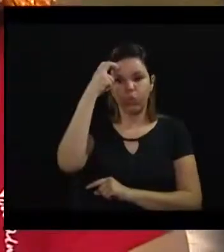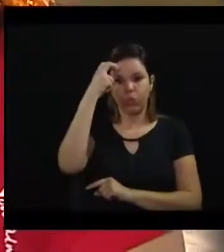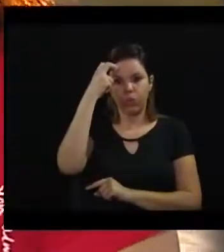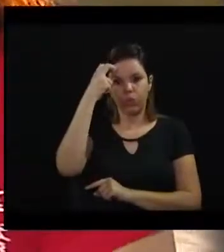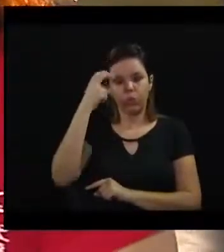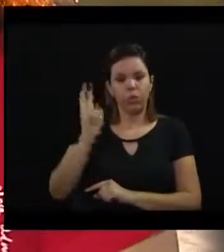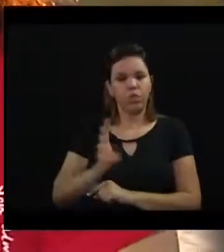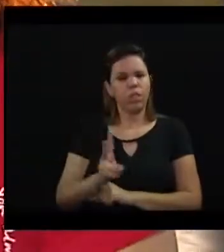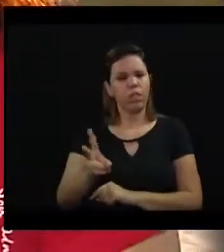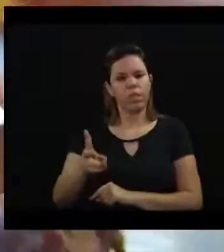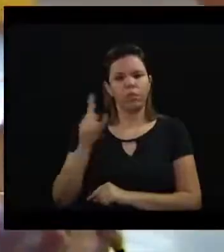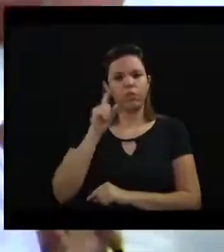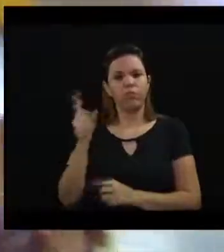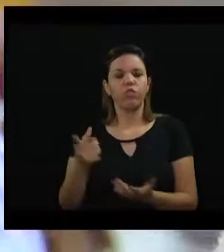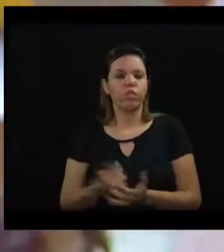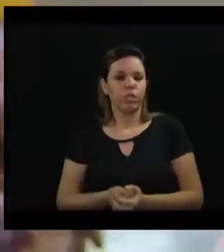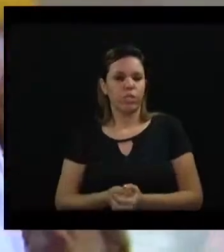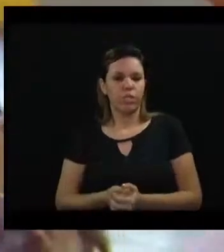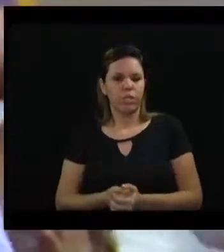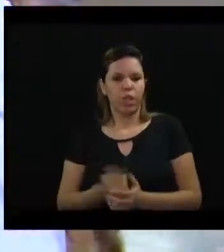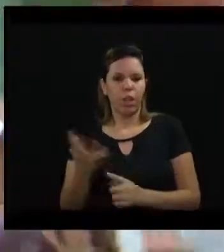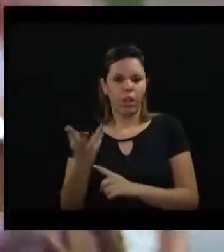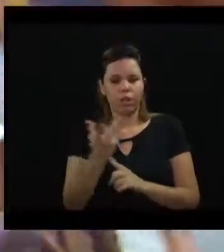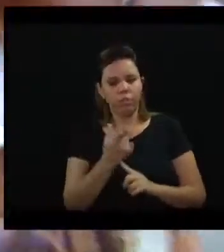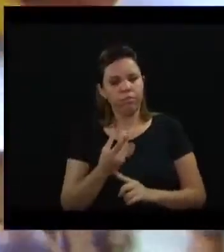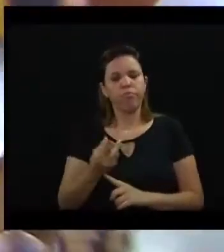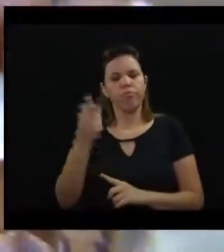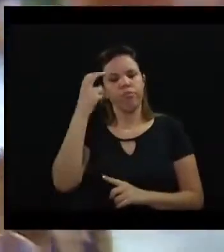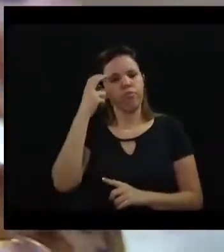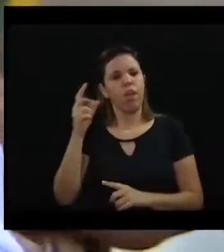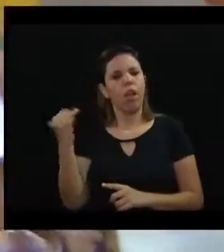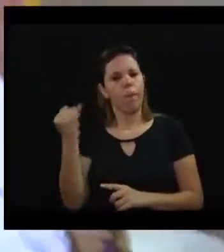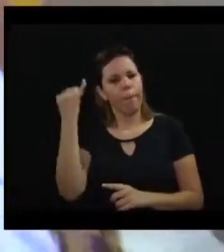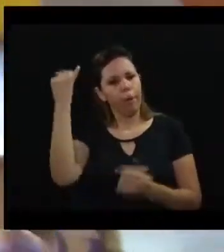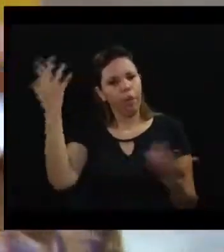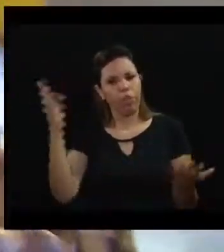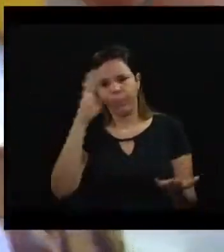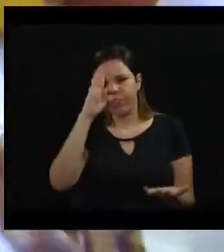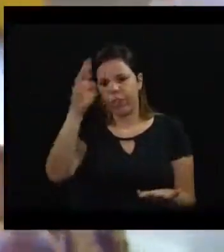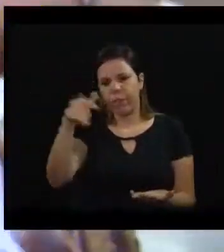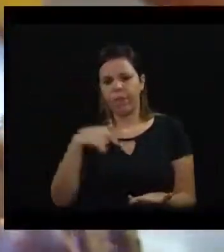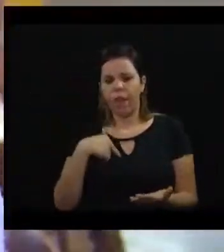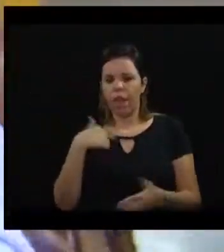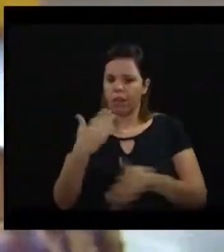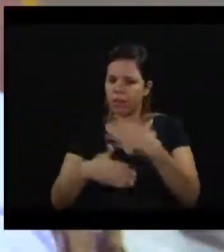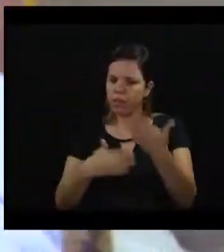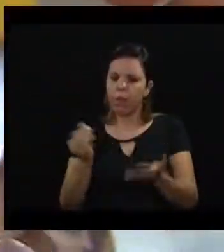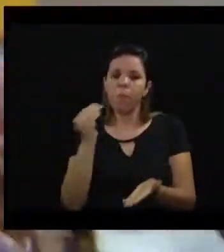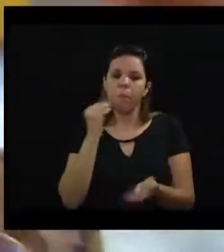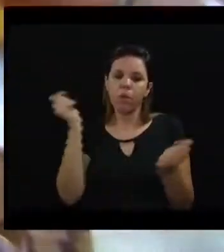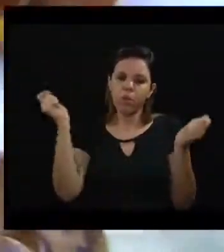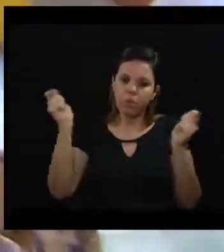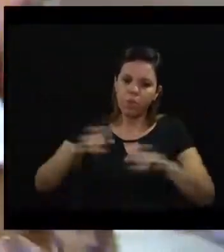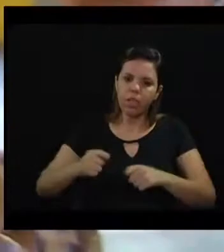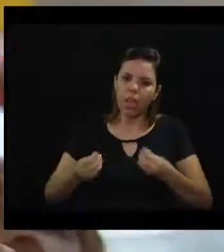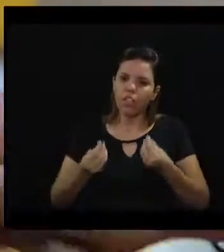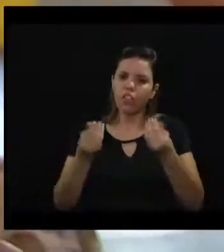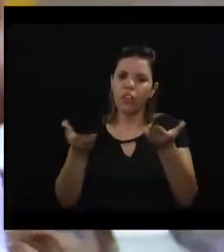dia. É muito importante a presença da arte e cultura dentro da medida socioeducativa, porque é mais um caminho, mais uma possibilidade da gente